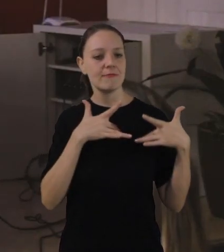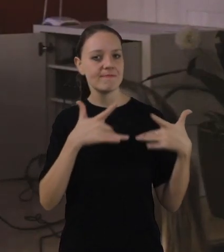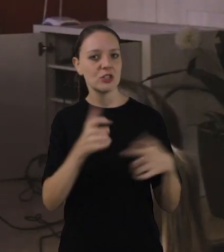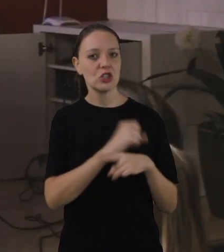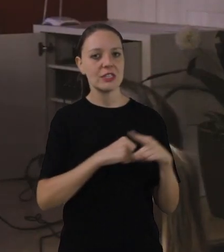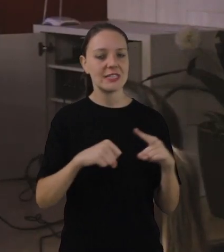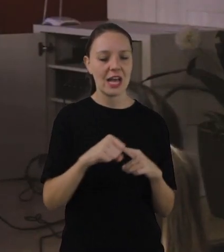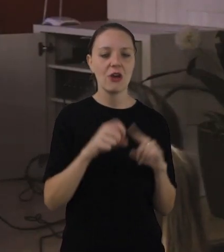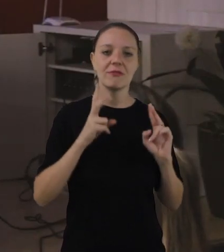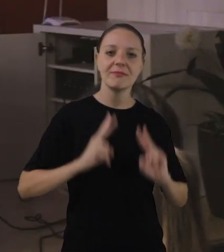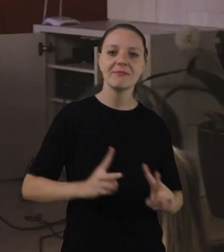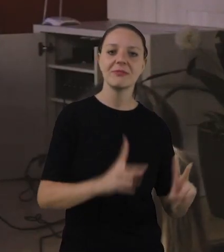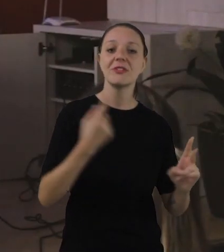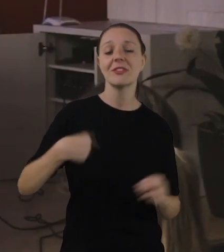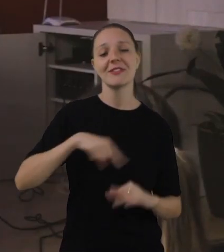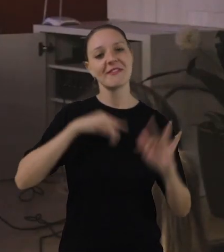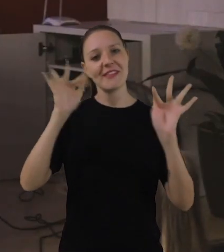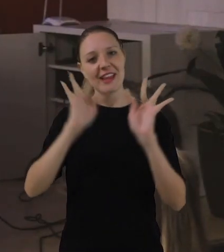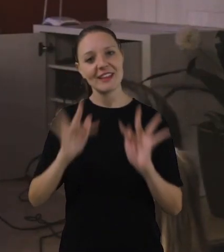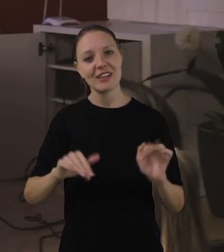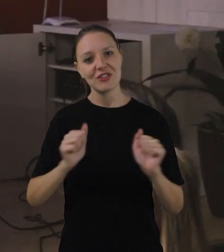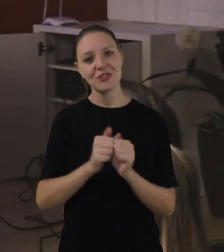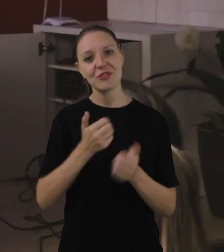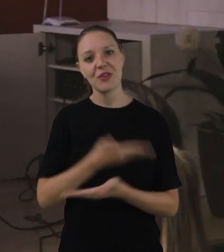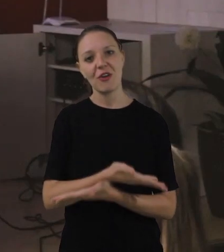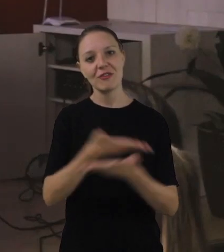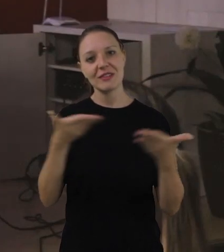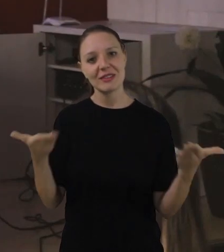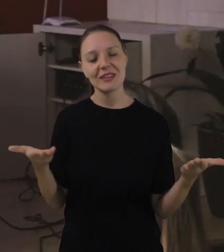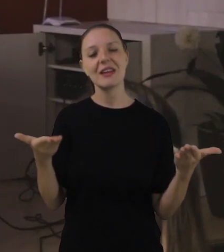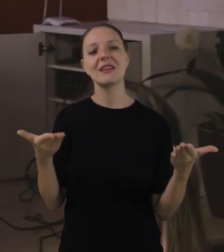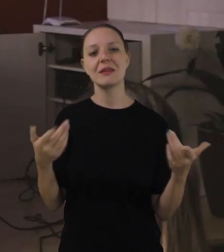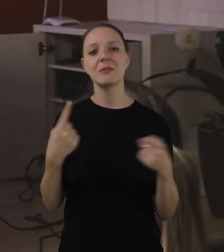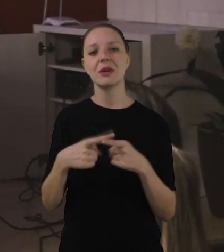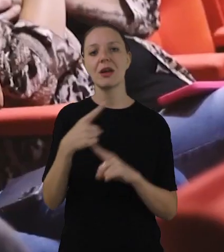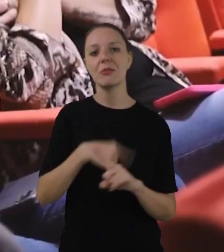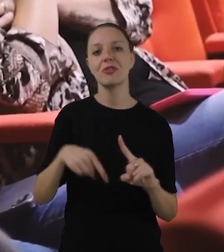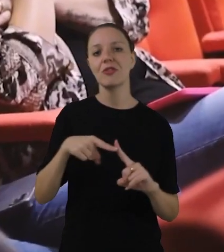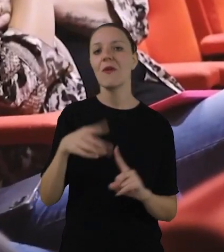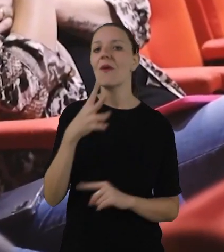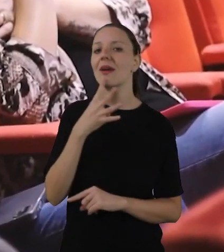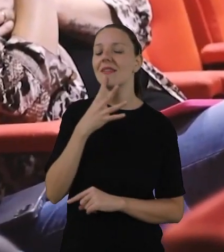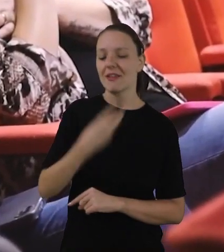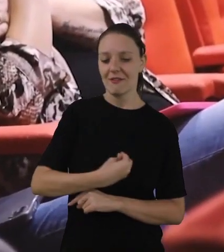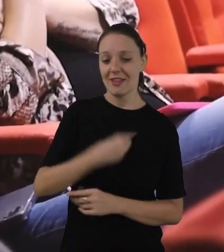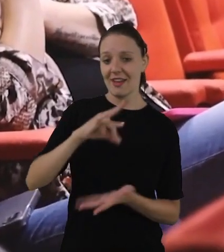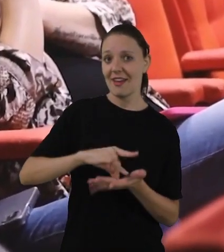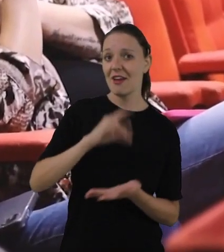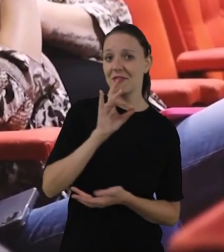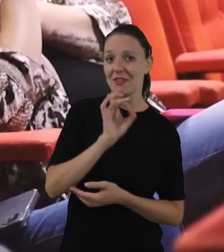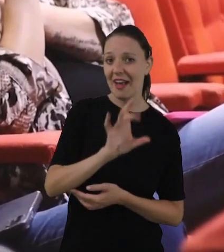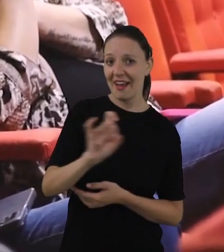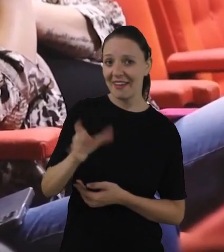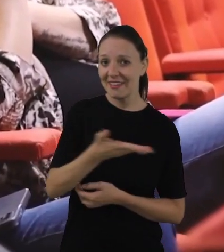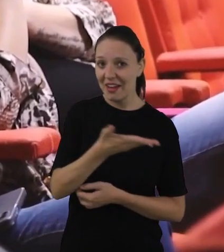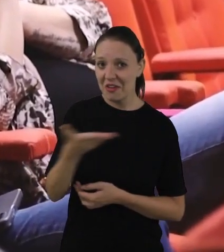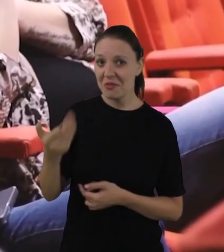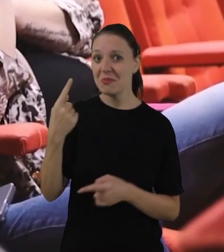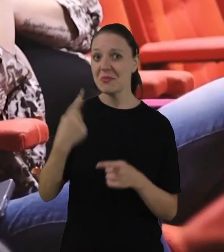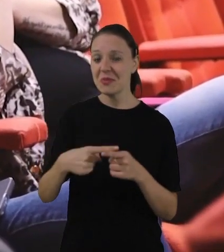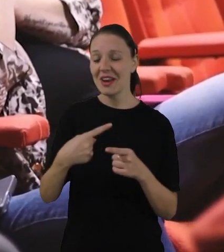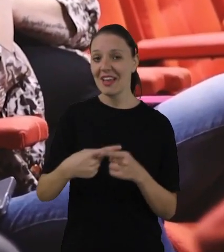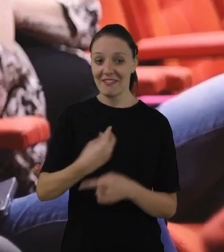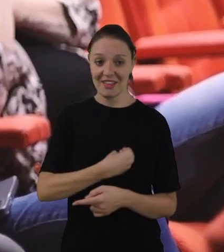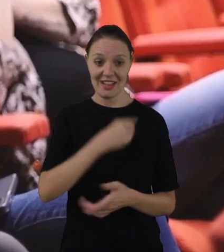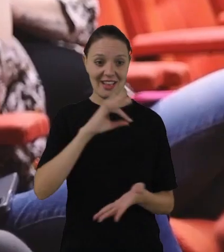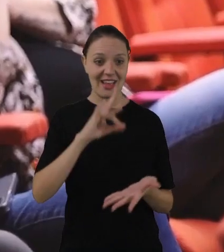E a gente fica muito feliz de estar mais próxima de vocês, para conhecer a realidade que vocês também vivem, que é uma realidade, por